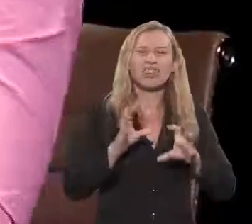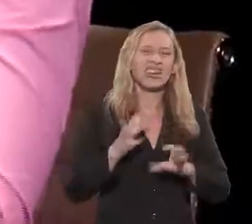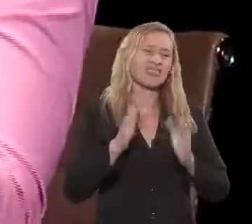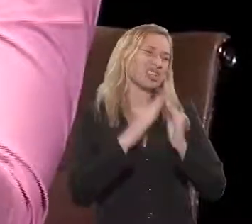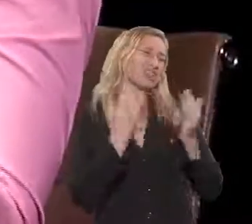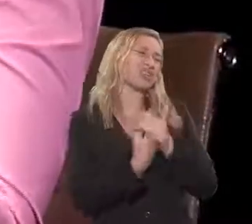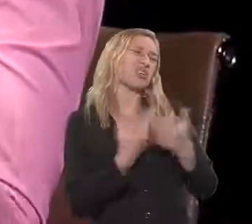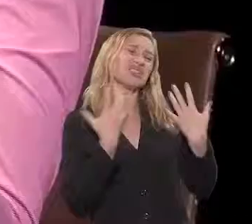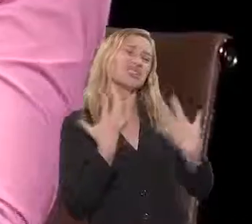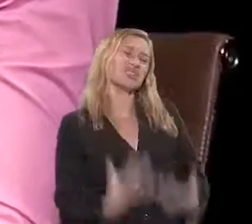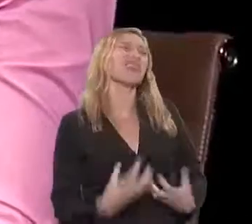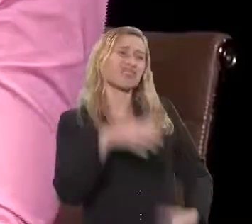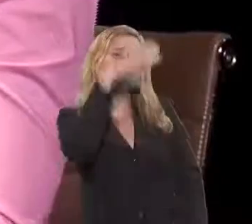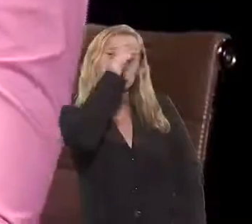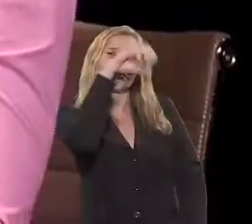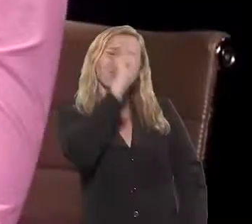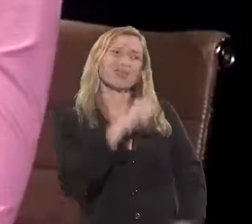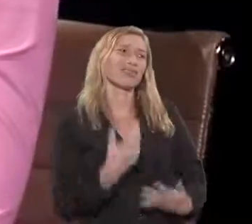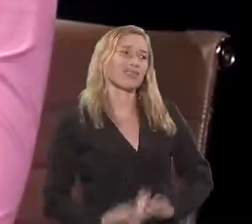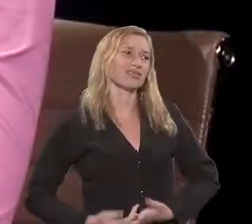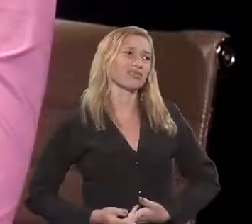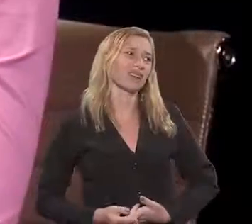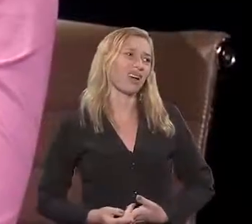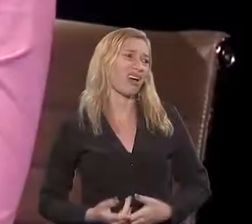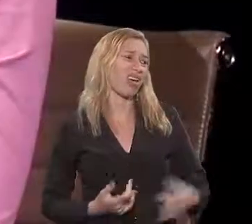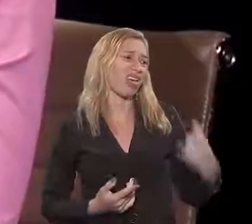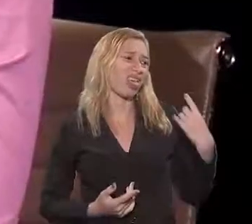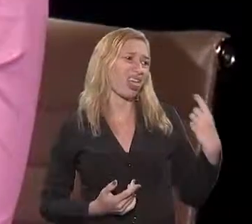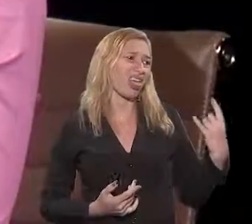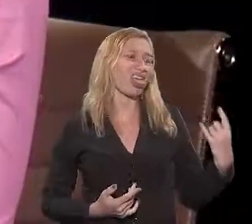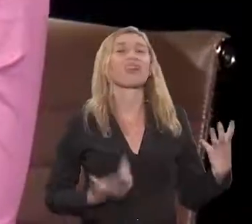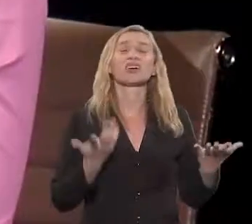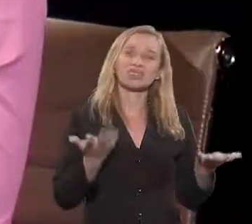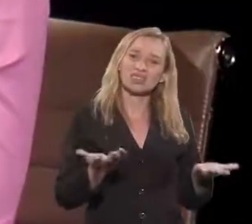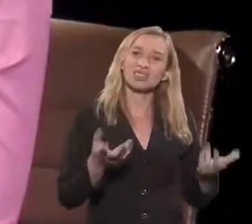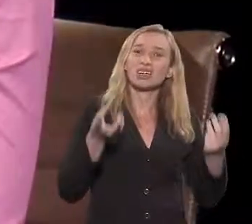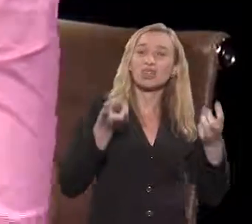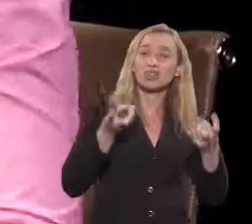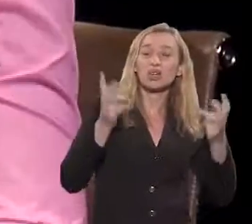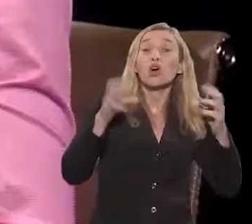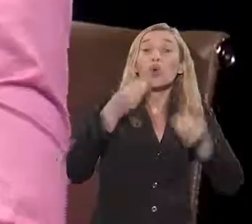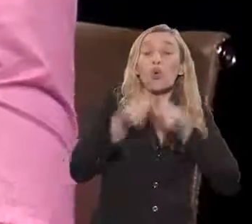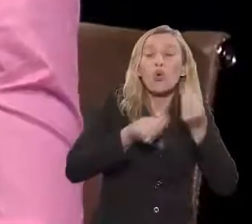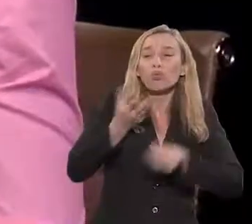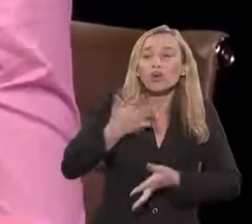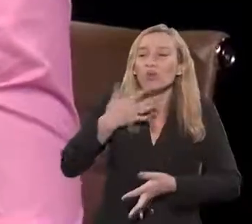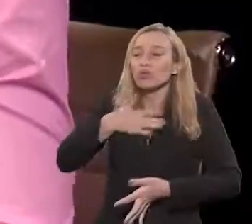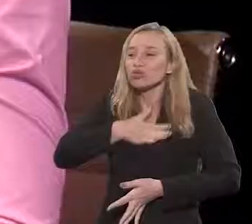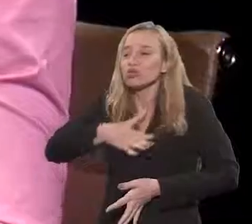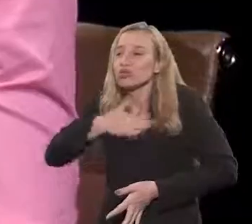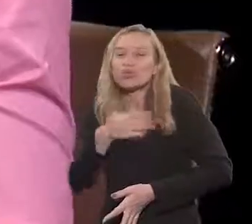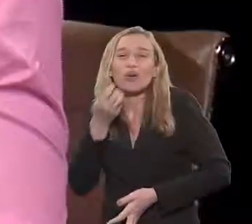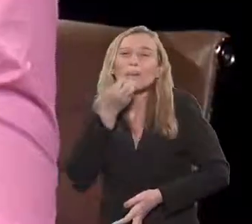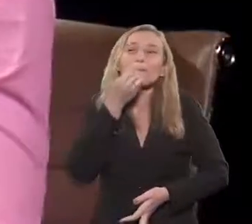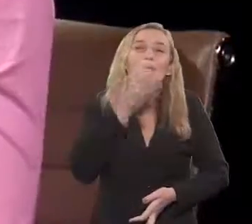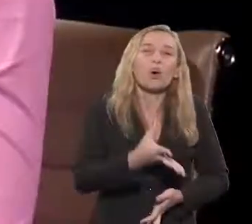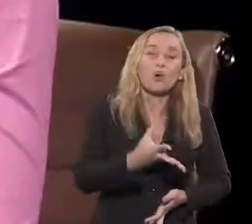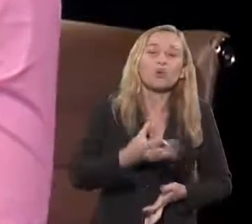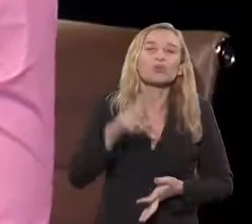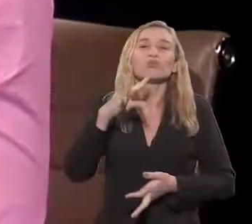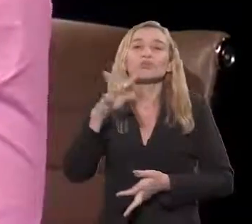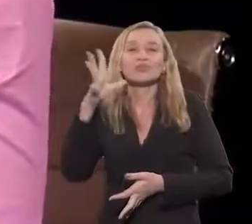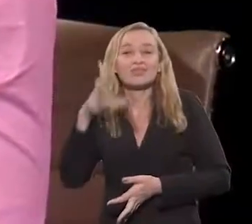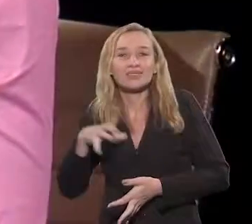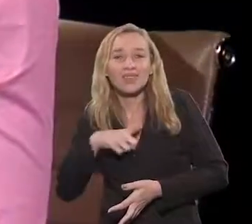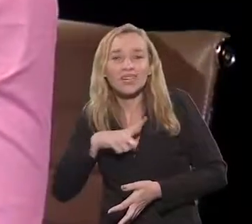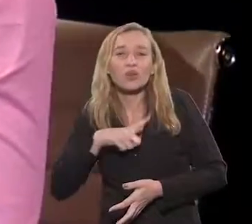para a escola, porque aprender é chato, e acho que traz essa questão também de que como é gostoso, como é bom